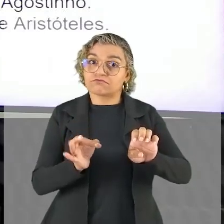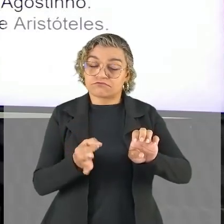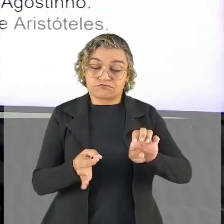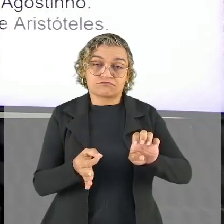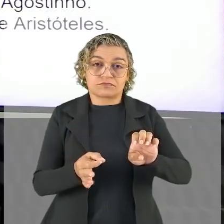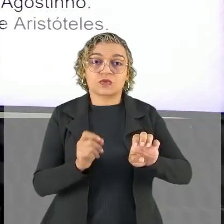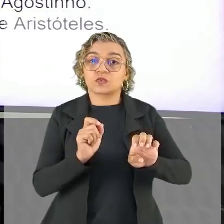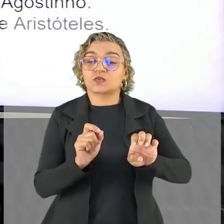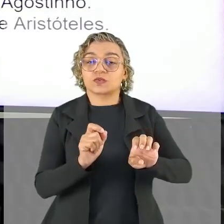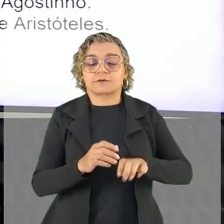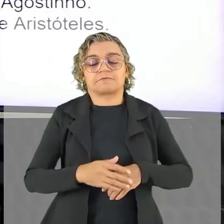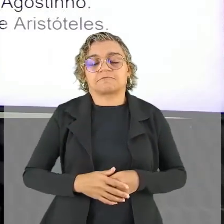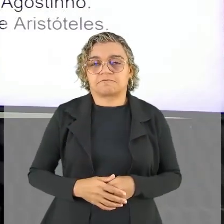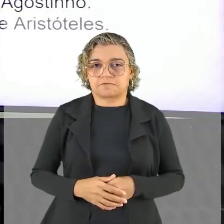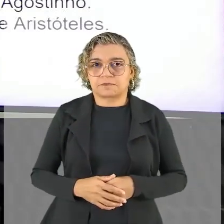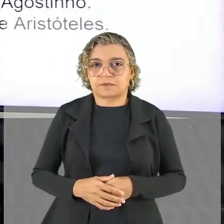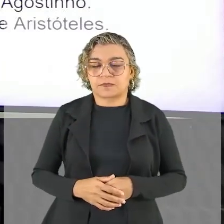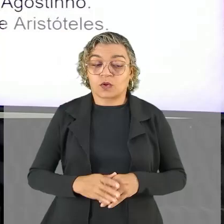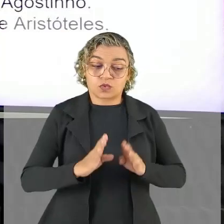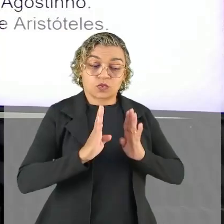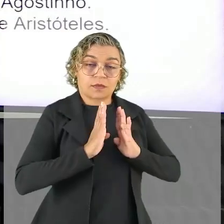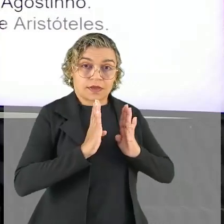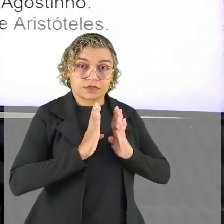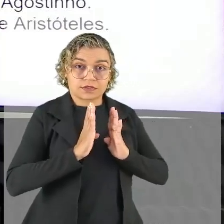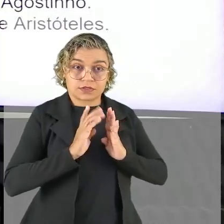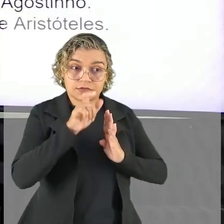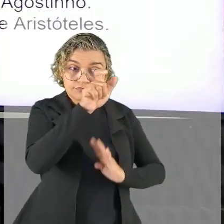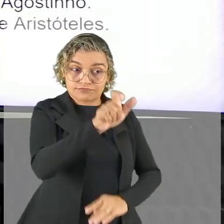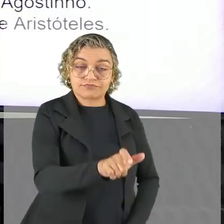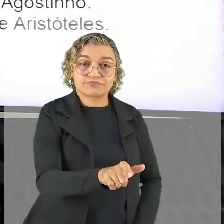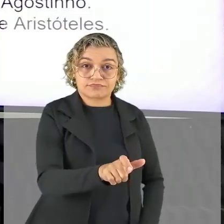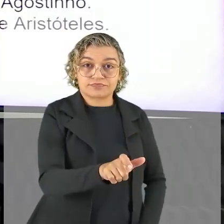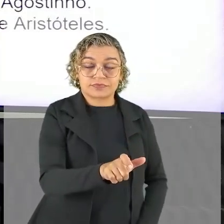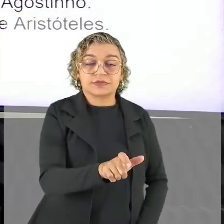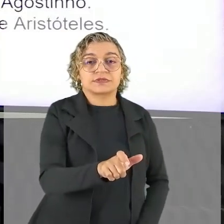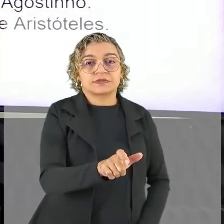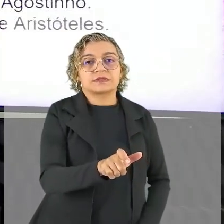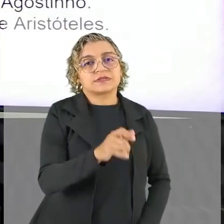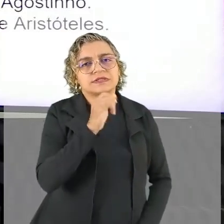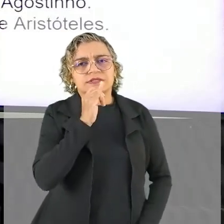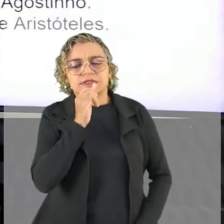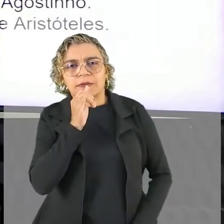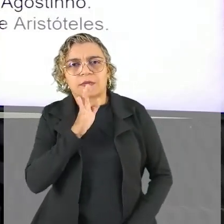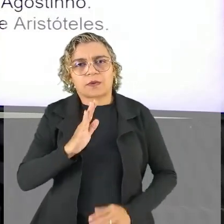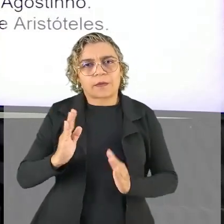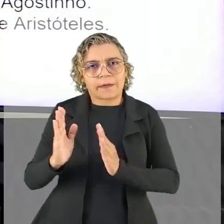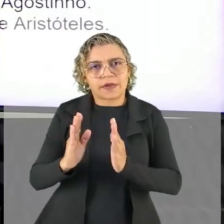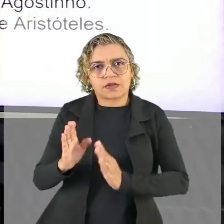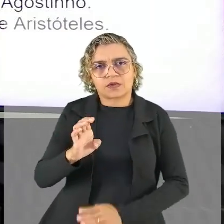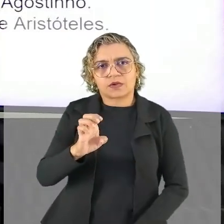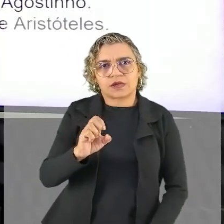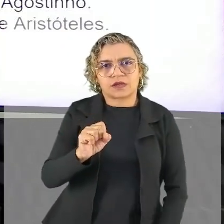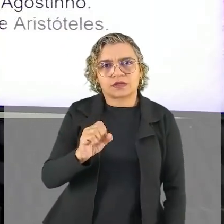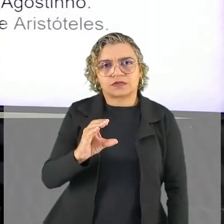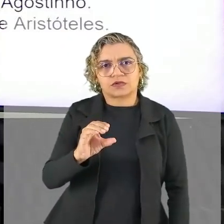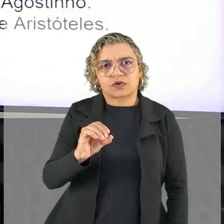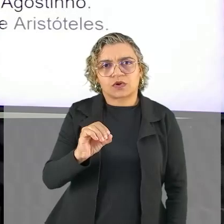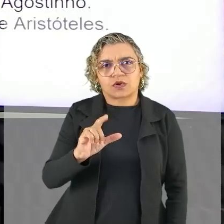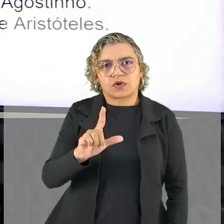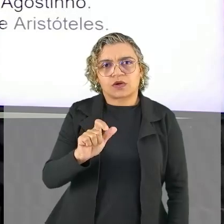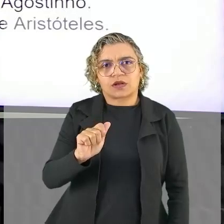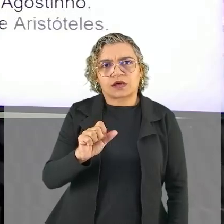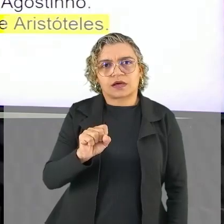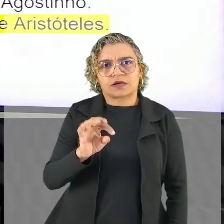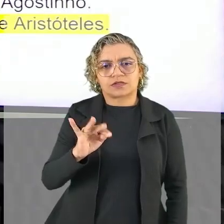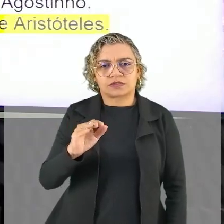né? O Tomás de Aquino, ele na configuração da escolástica, ele vai ter grande influência do